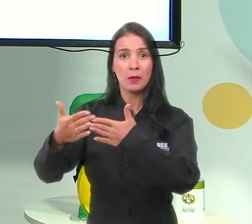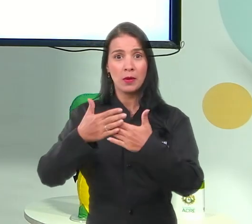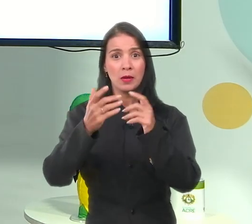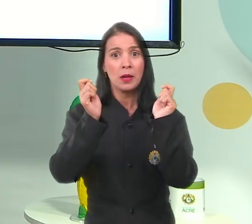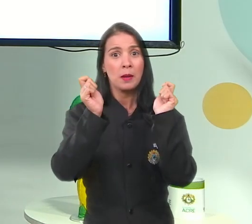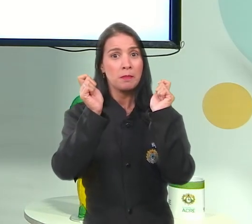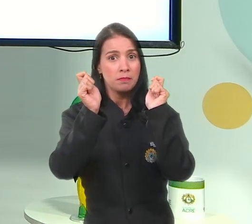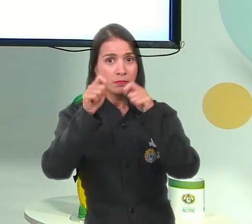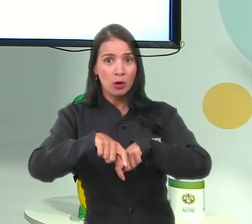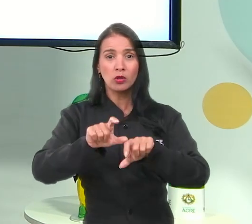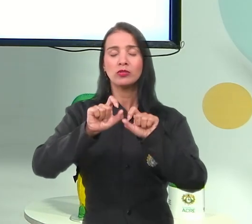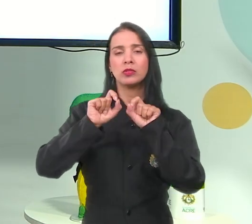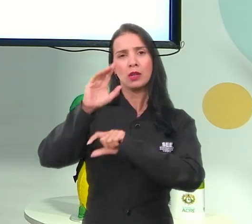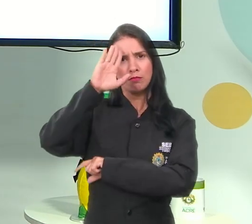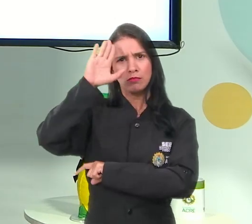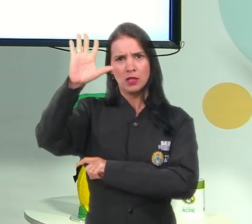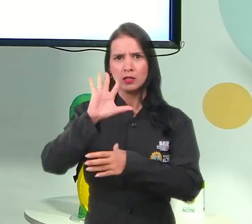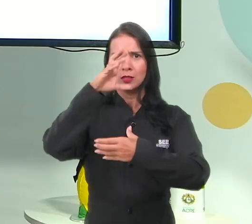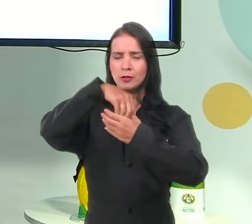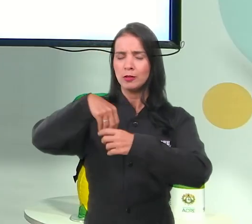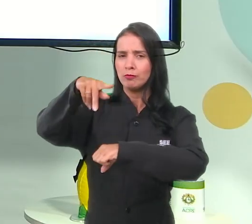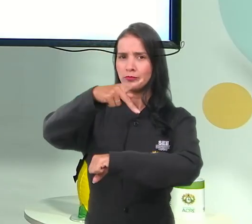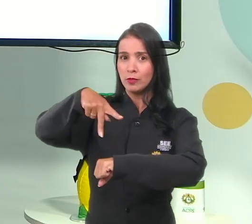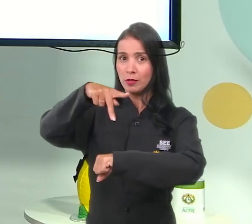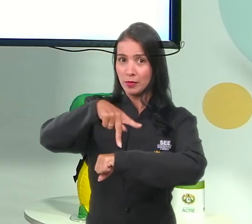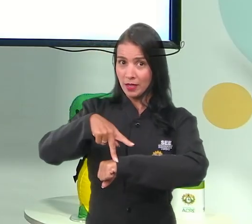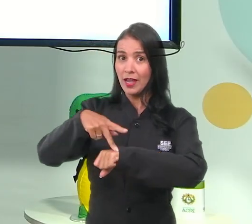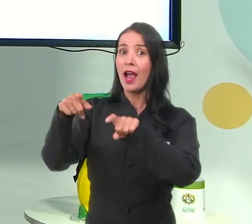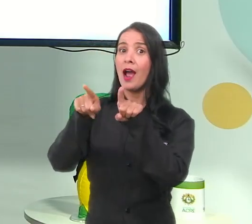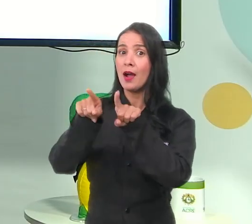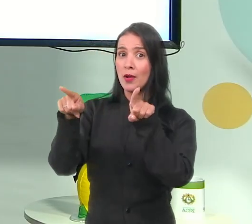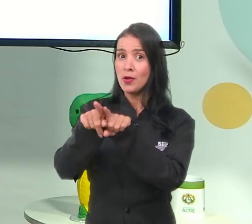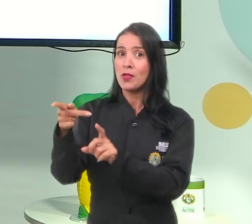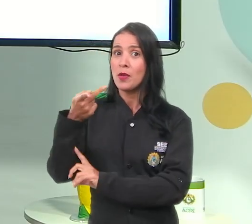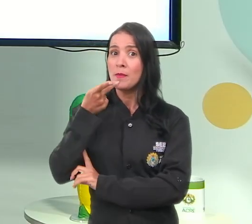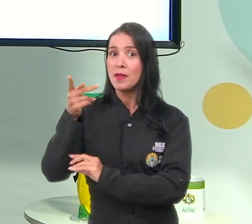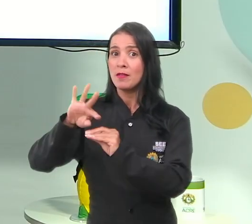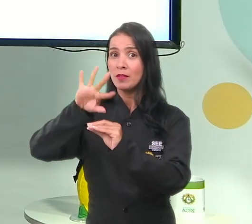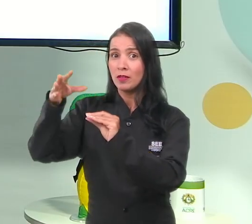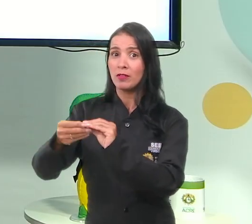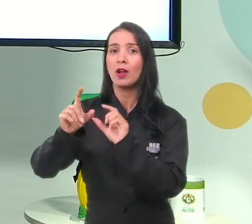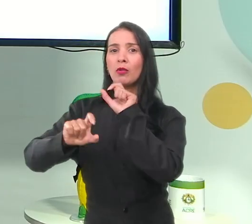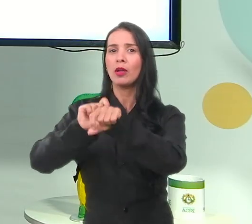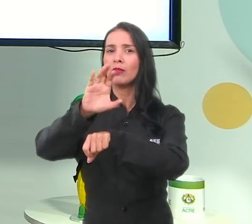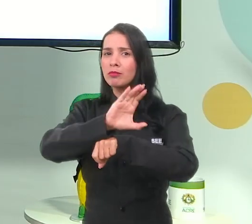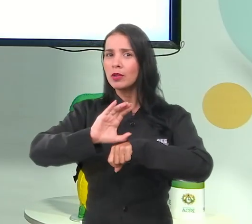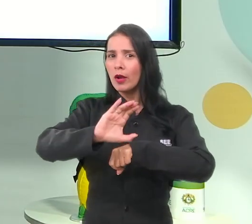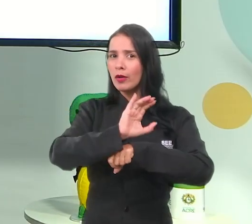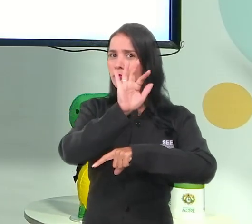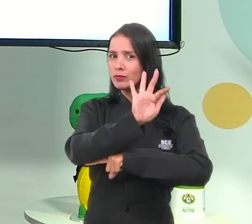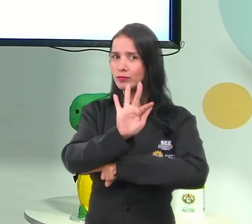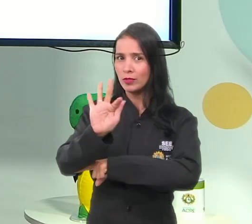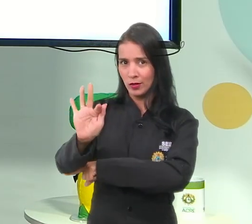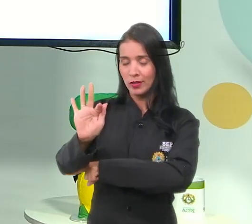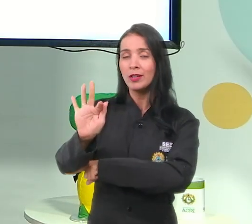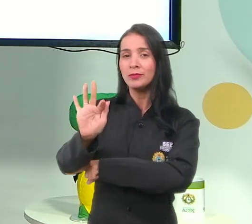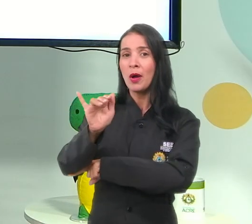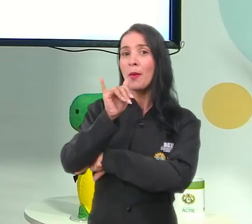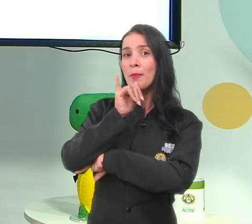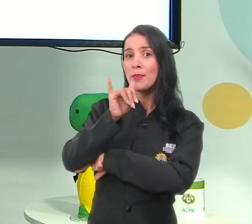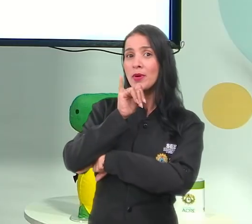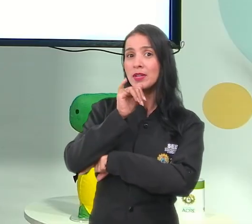princípios existentes no nosso país, e aí eu estou me reportando à nossa Constituição Federal, no caso